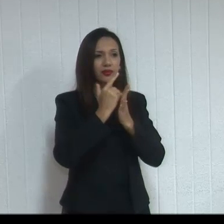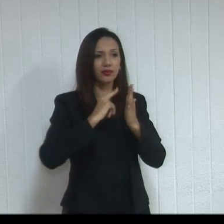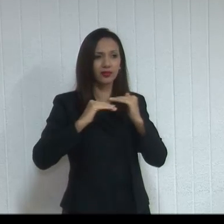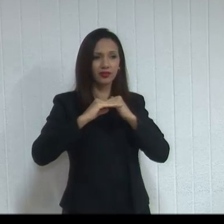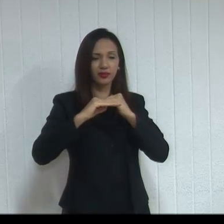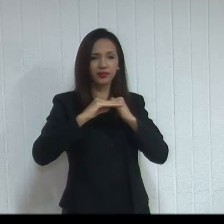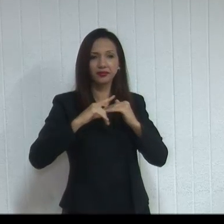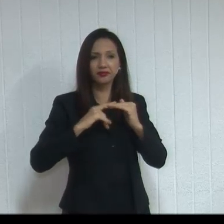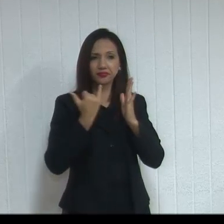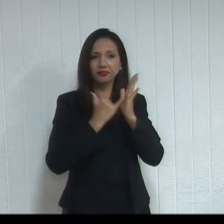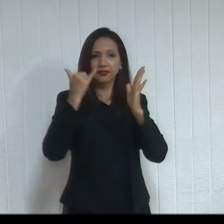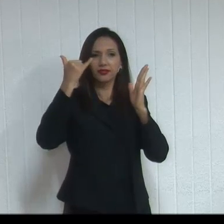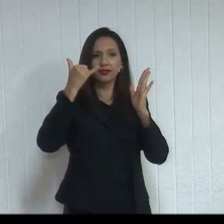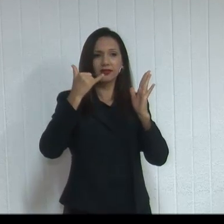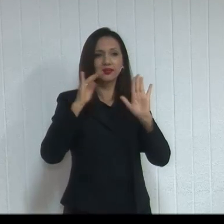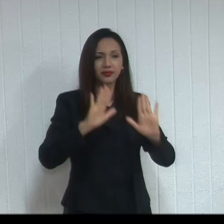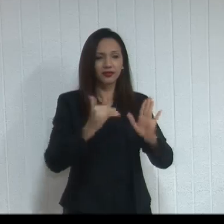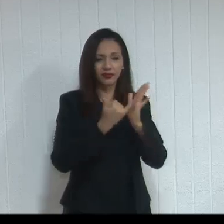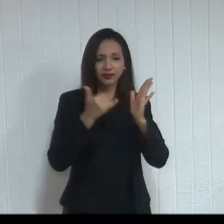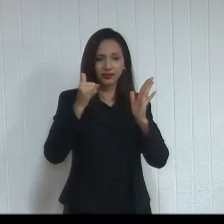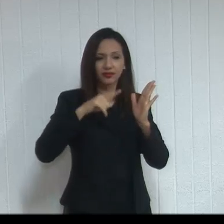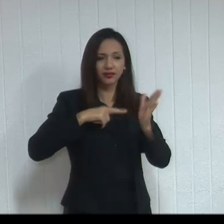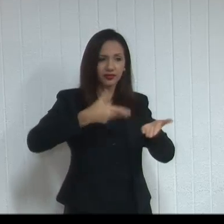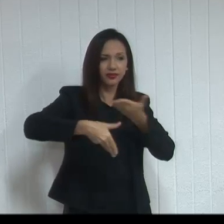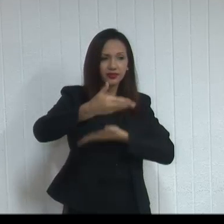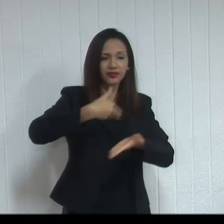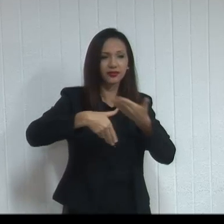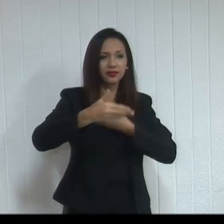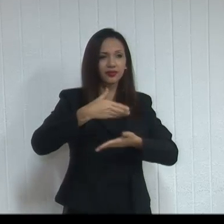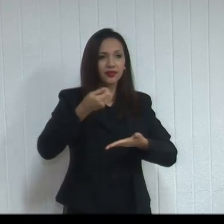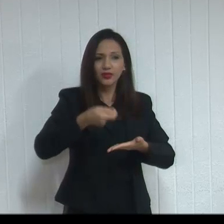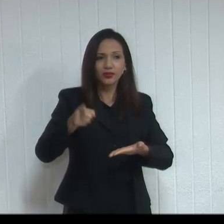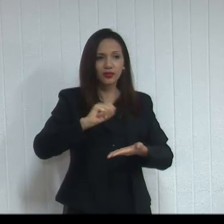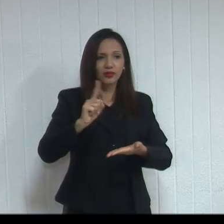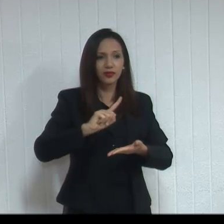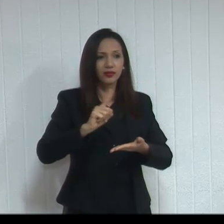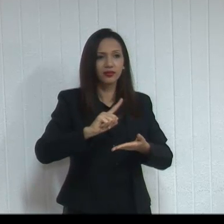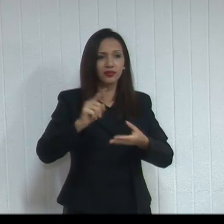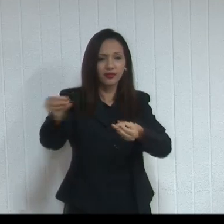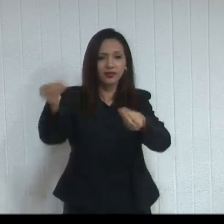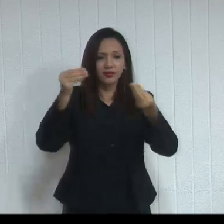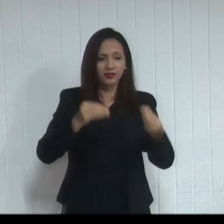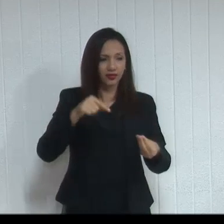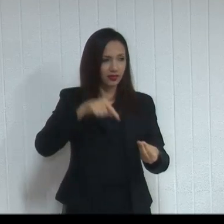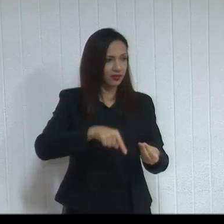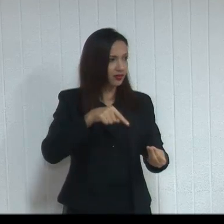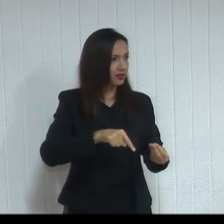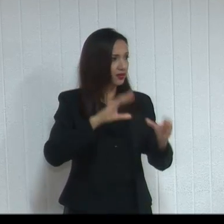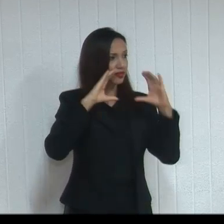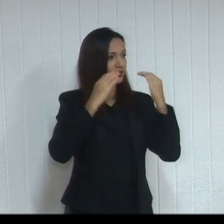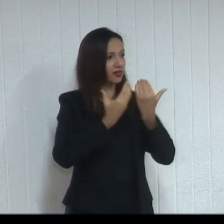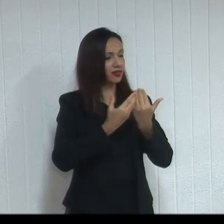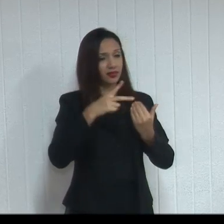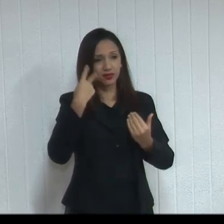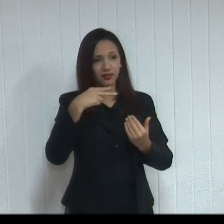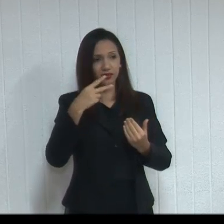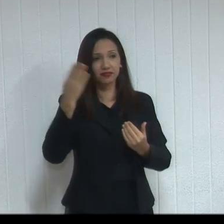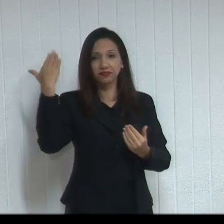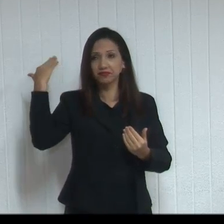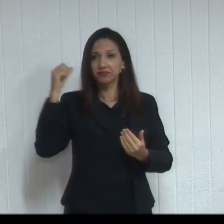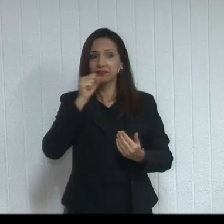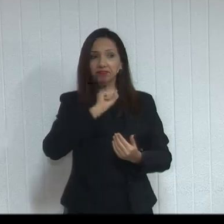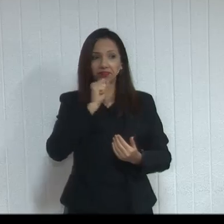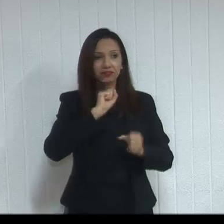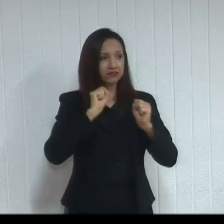posso estar enganado, mas a inflação está sendo repassada e não precisa nem mandar para essa casa. Se não me falha a memória, os vereadores mais antigos